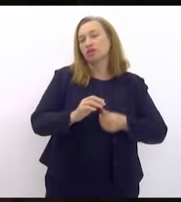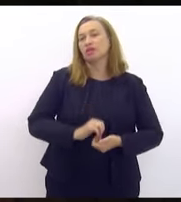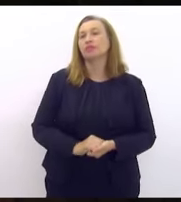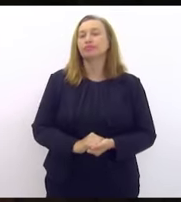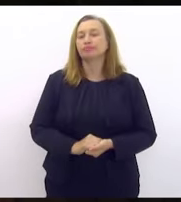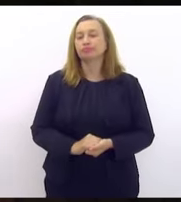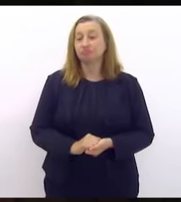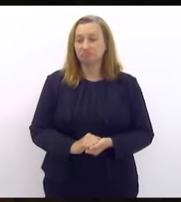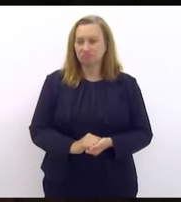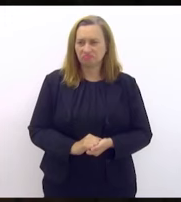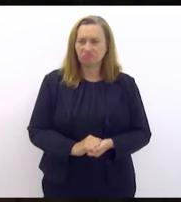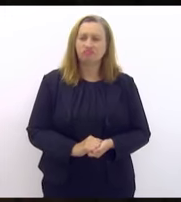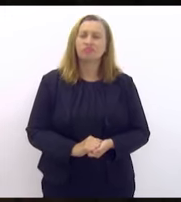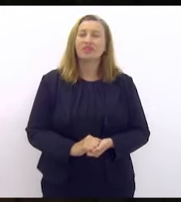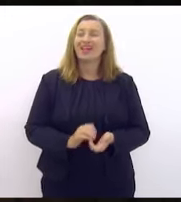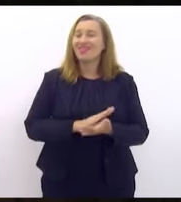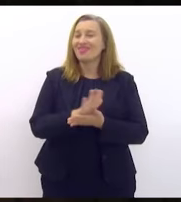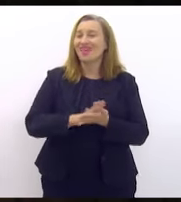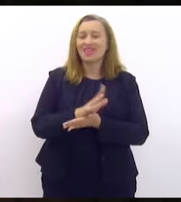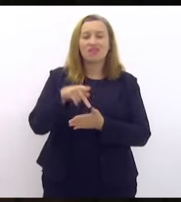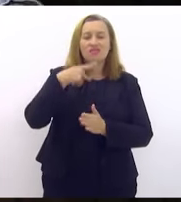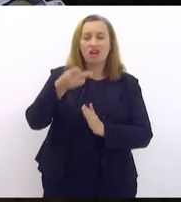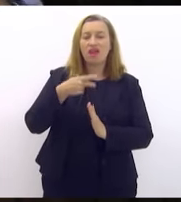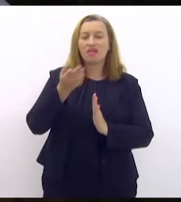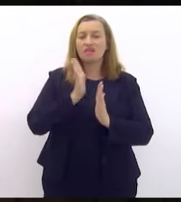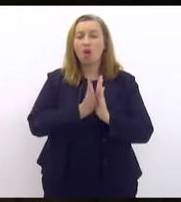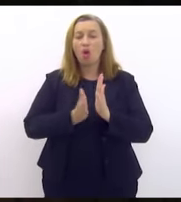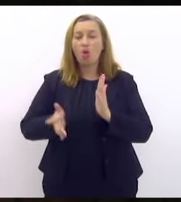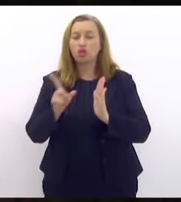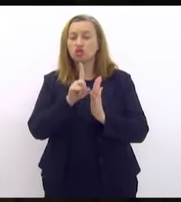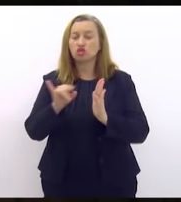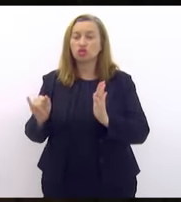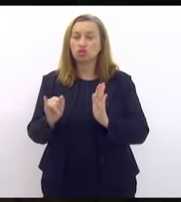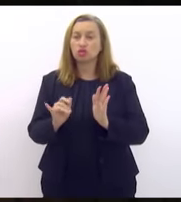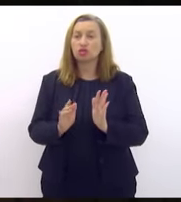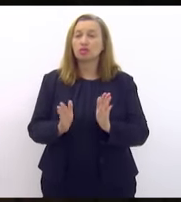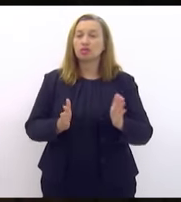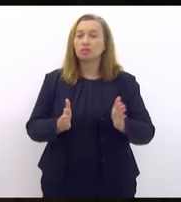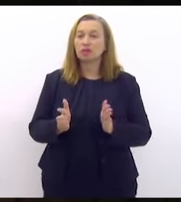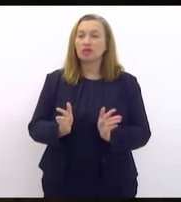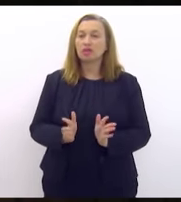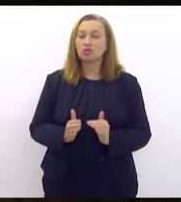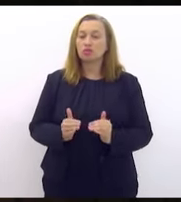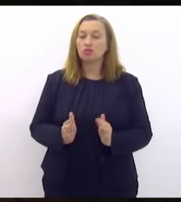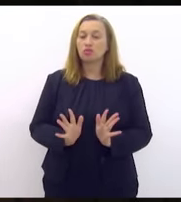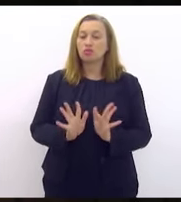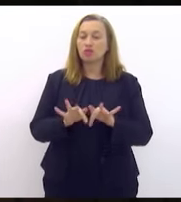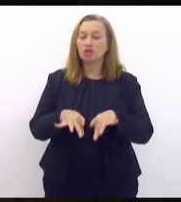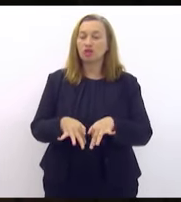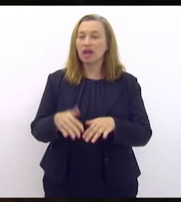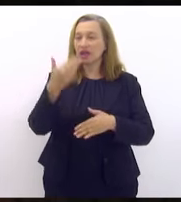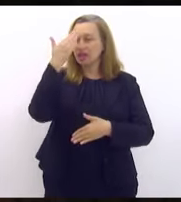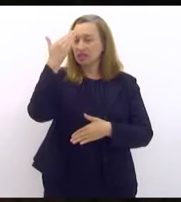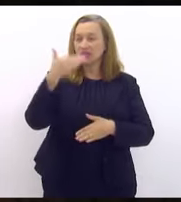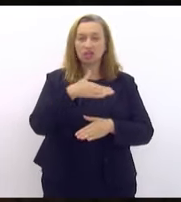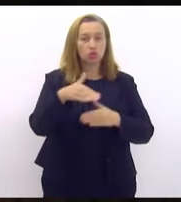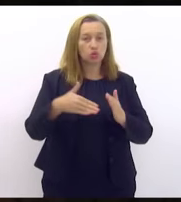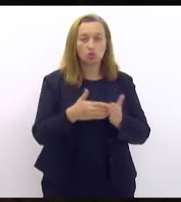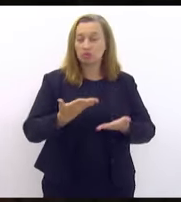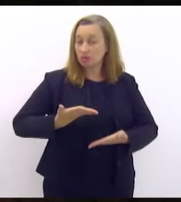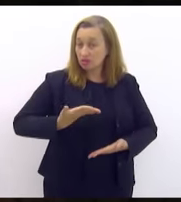comissões. É, nada mais havendo a tratar na ordem do dia, passa o expediente final, agradecendo a todos os nossos